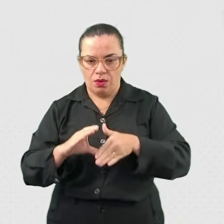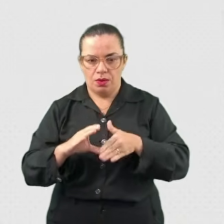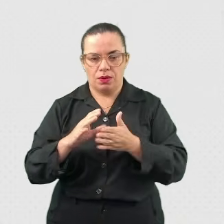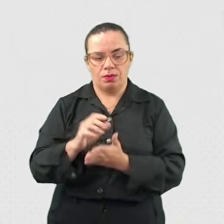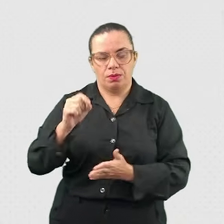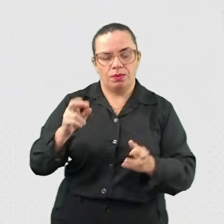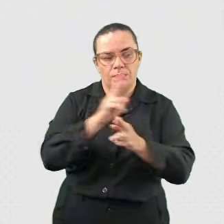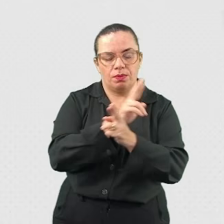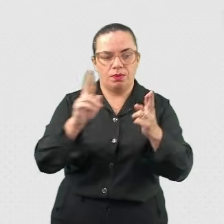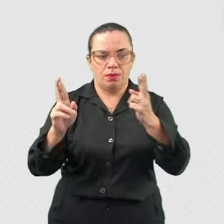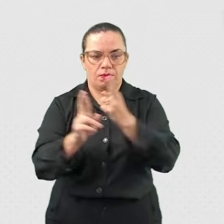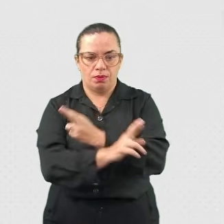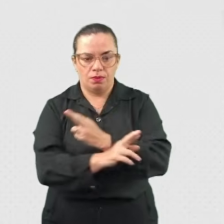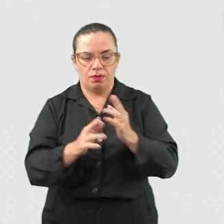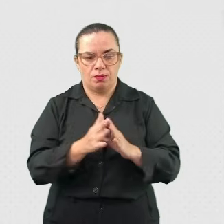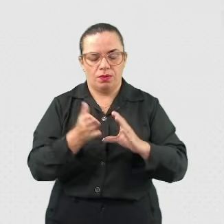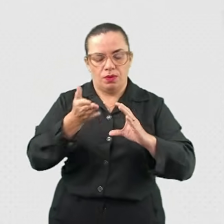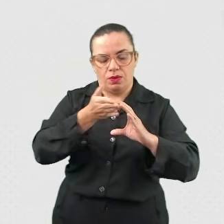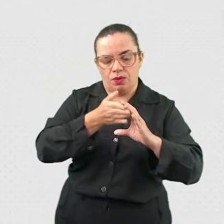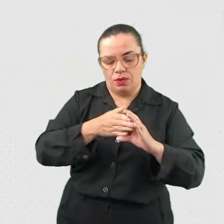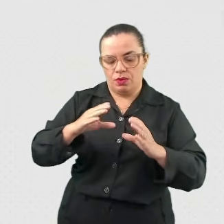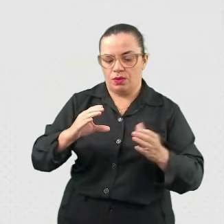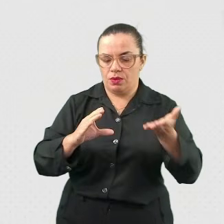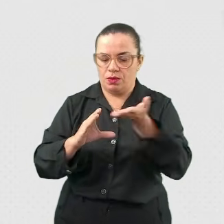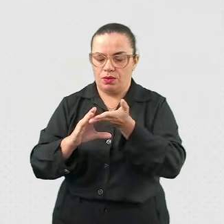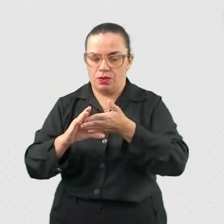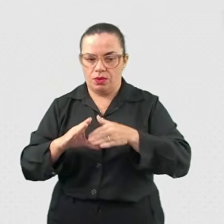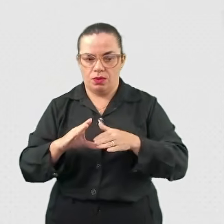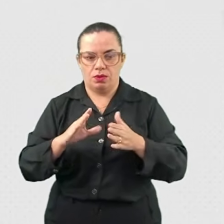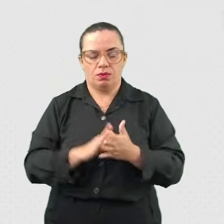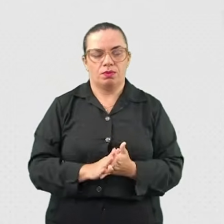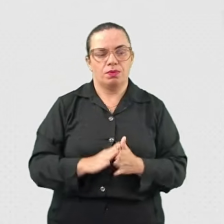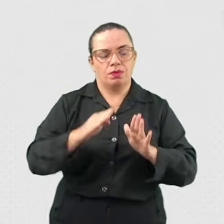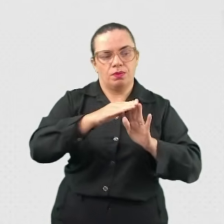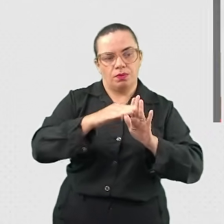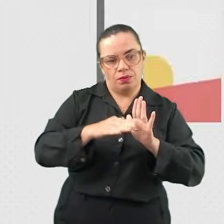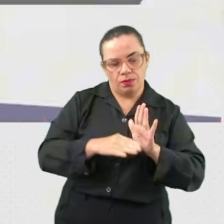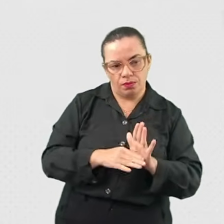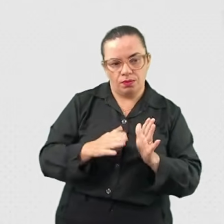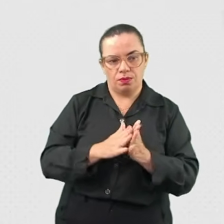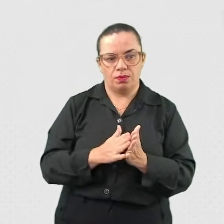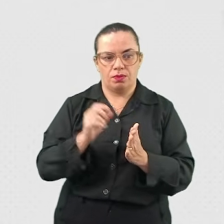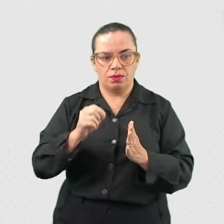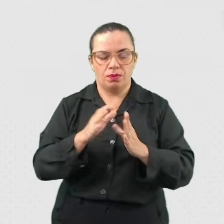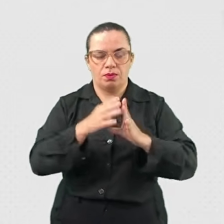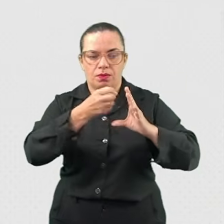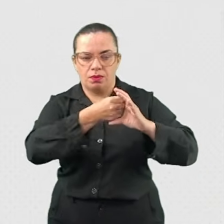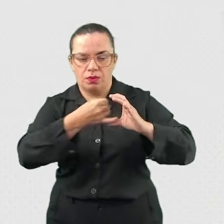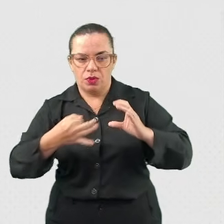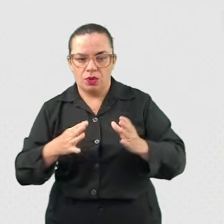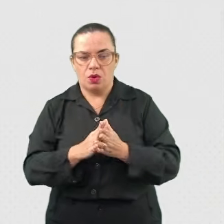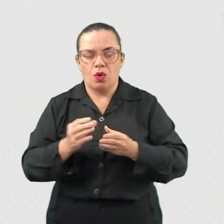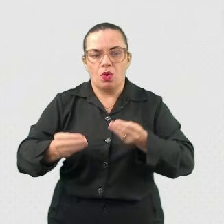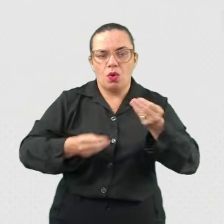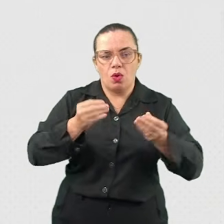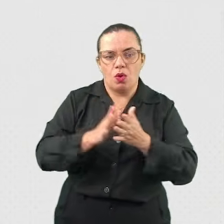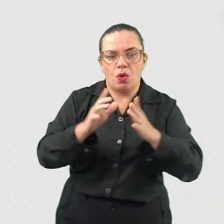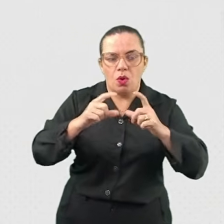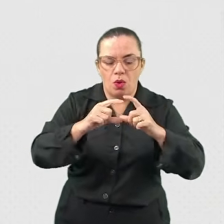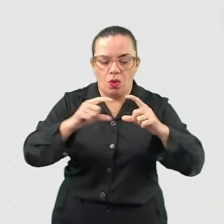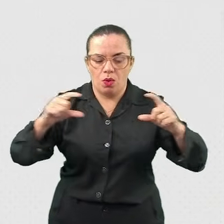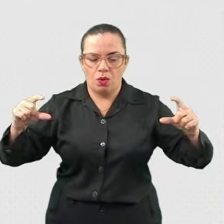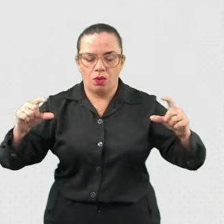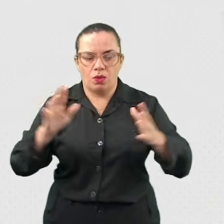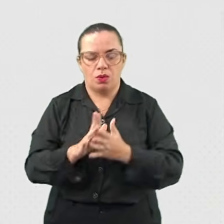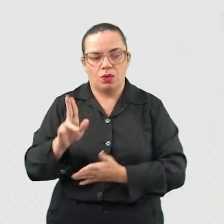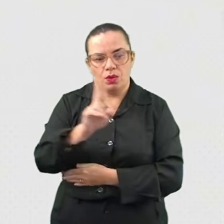em relação à concavidade, essa classificação, ok? Turma, vamos aqui para as fórmulas, né? Olha